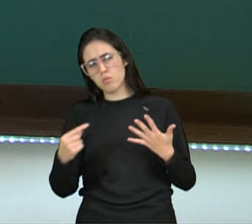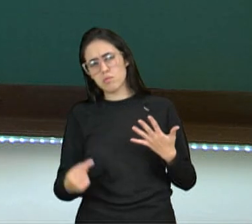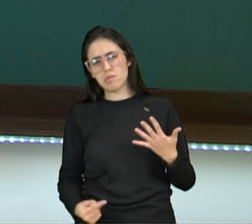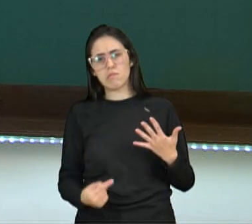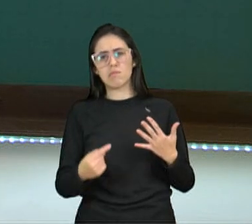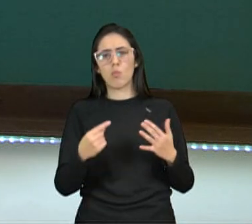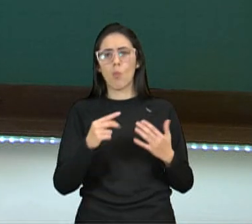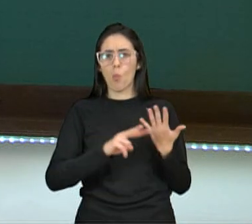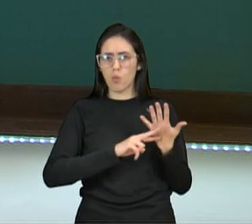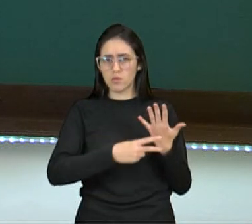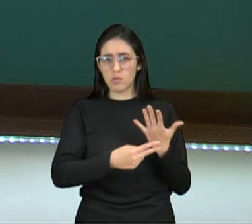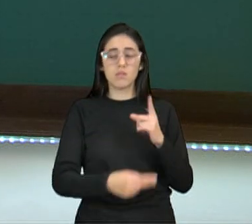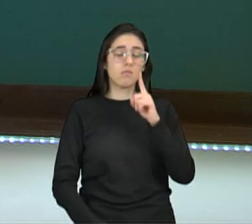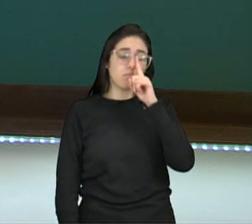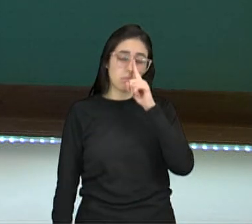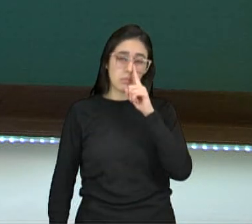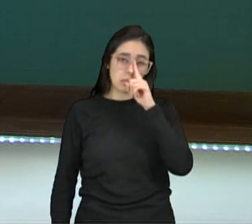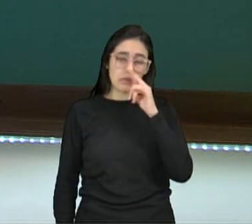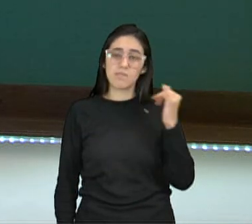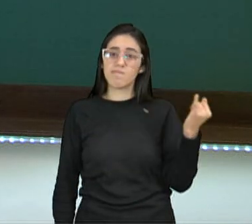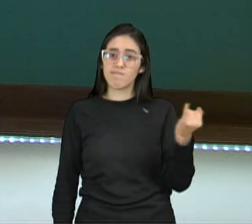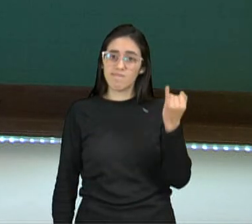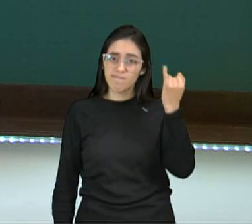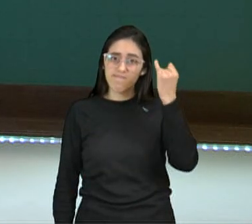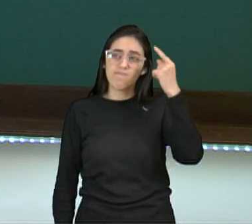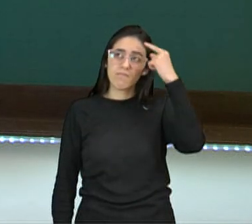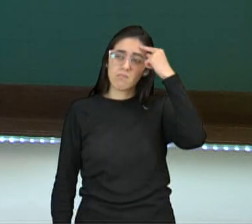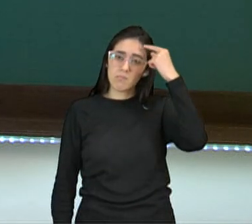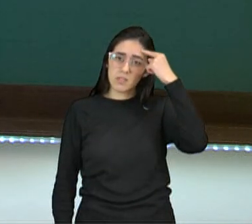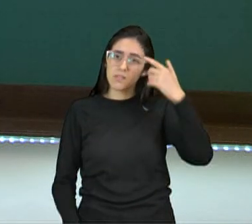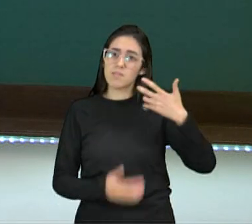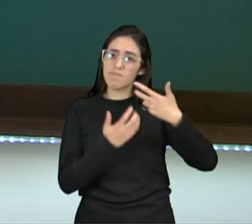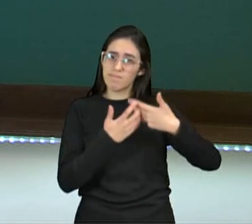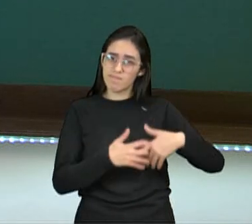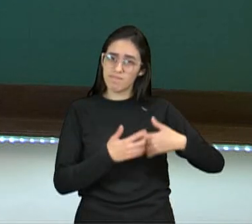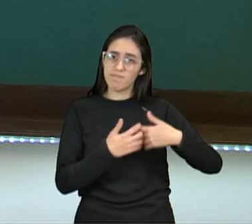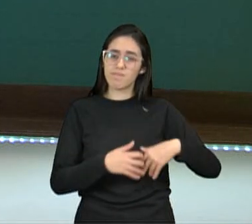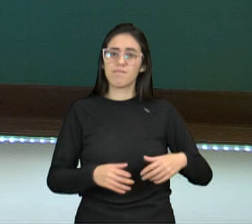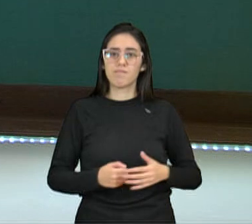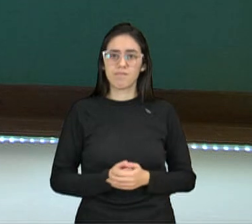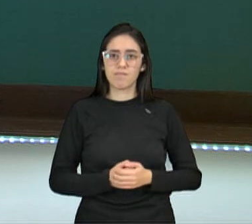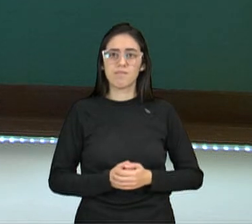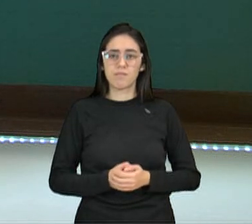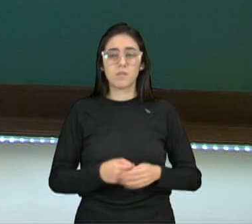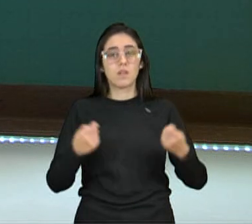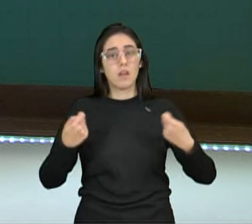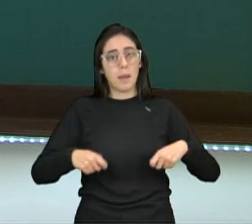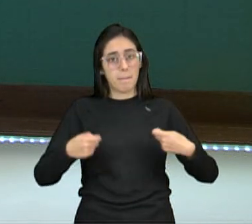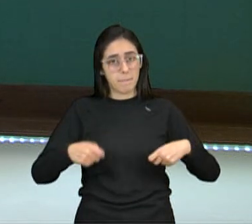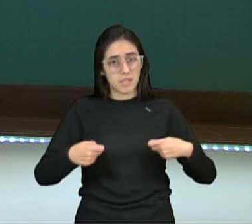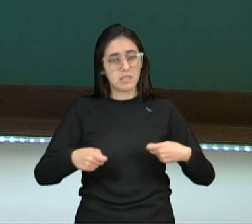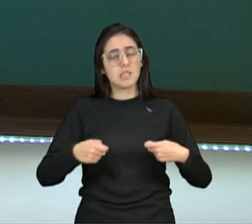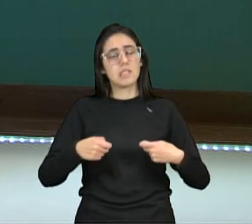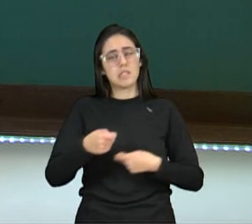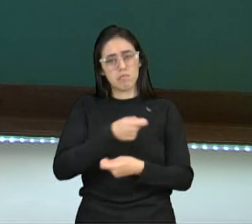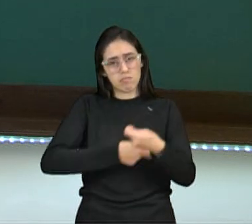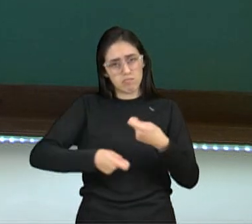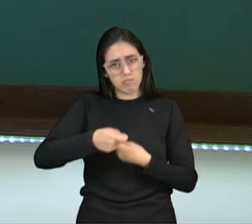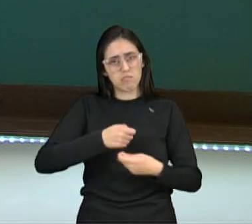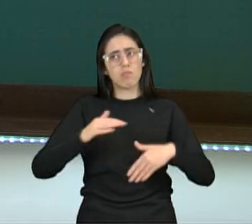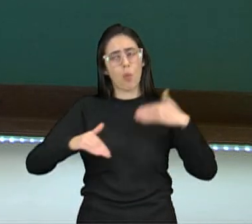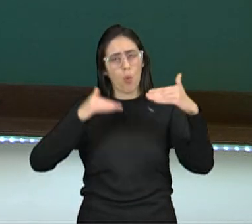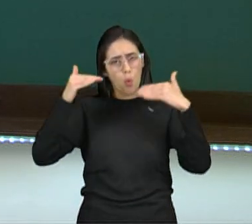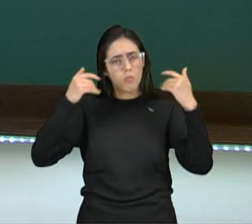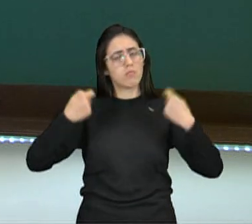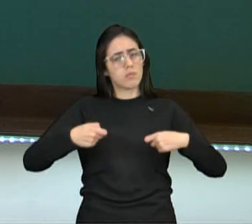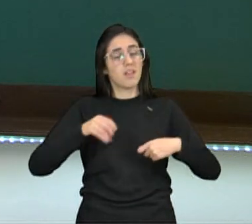gente poderia relacionar aqui, importantíssimos de serem refletidos. É preciso desenvolvimento econômico? Sim, mas é necessário